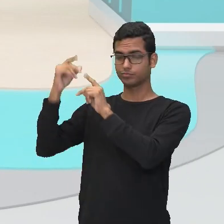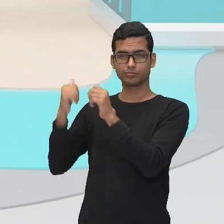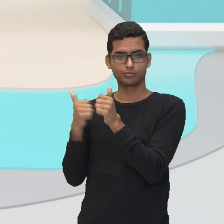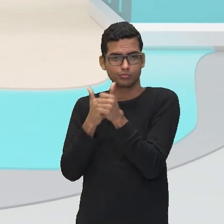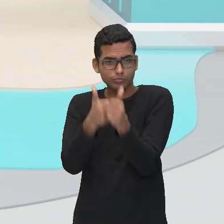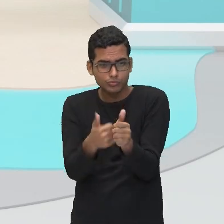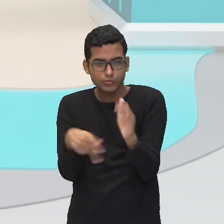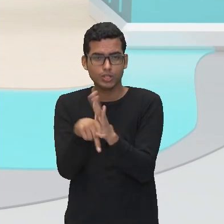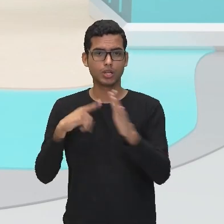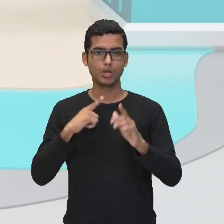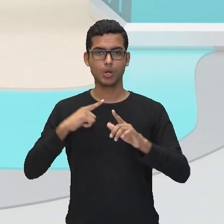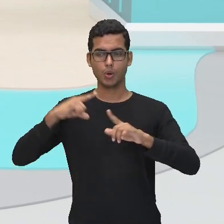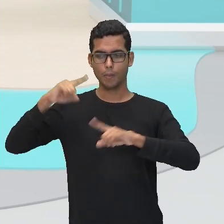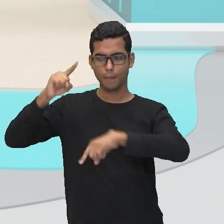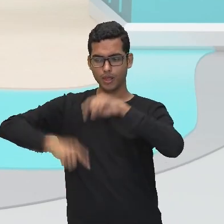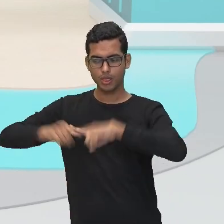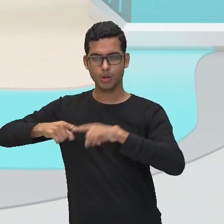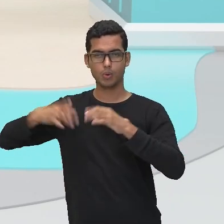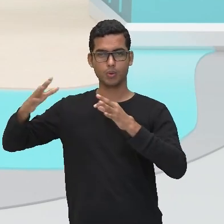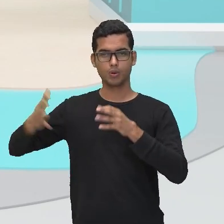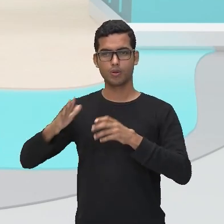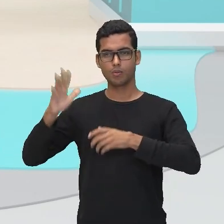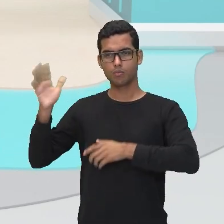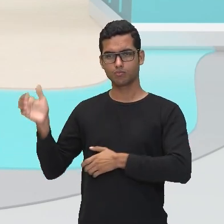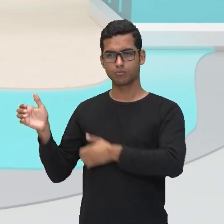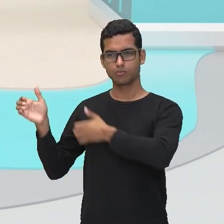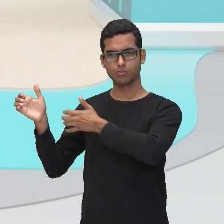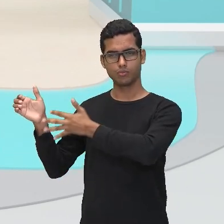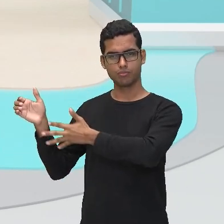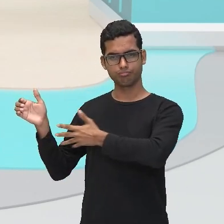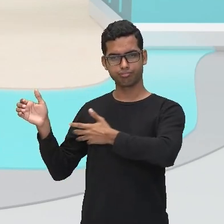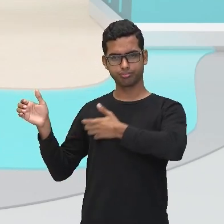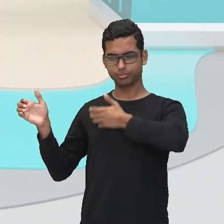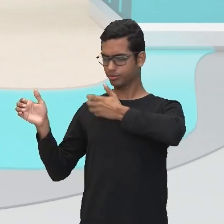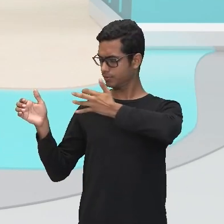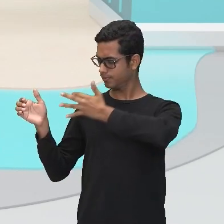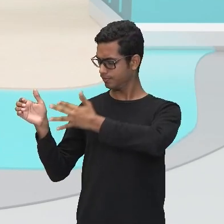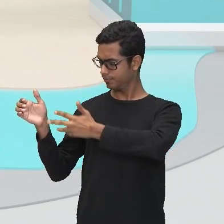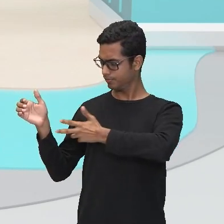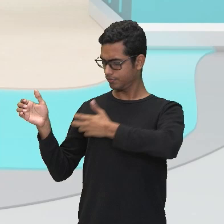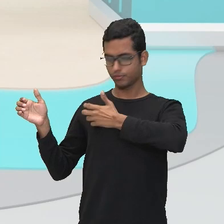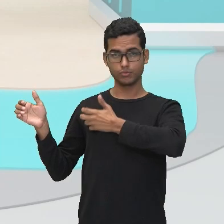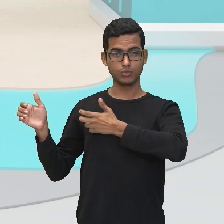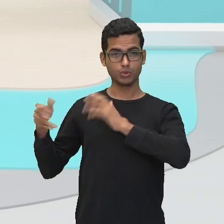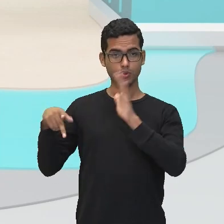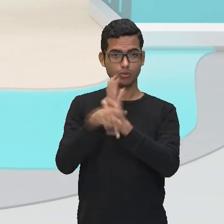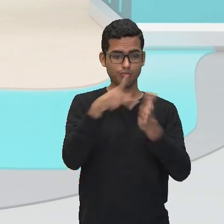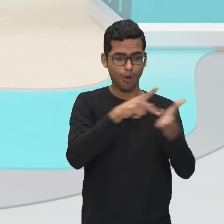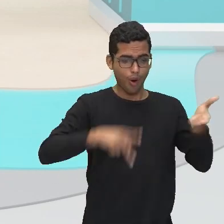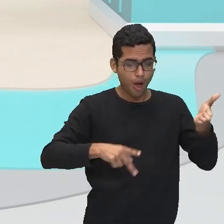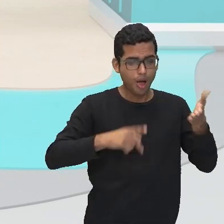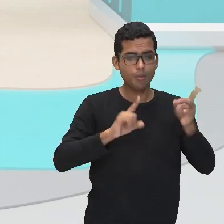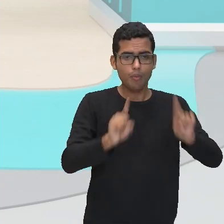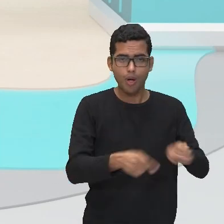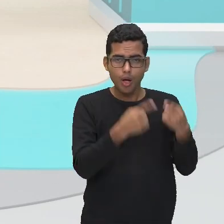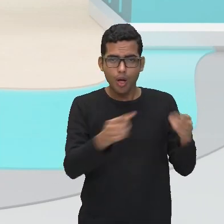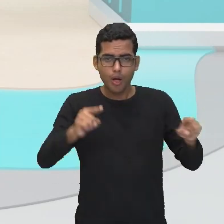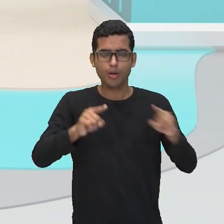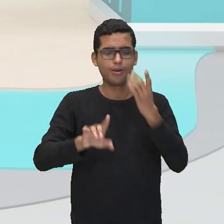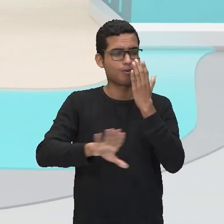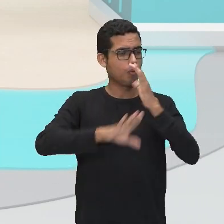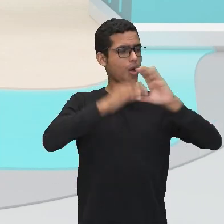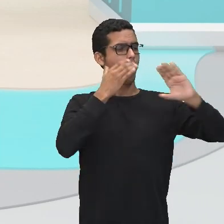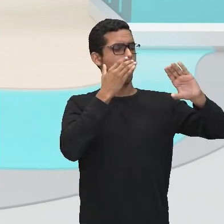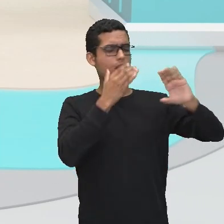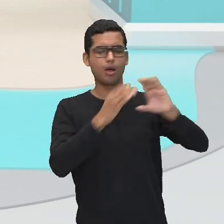desse instrumento musical, a lira, não é? Portanto, os poemas eram cantados, era a palavra cantada,